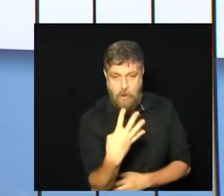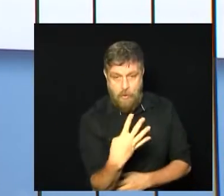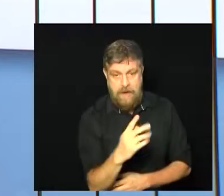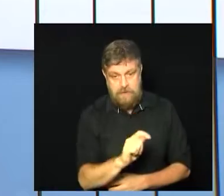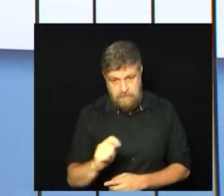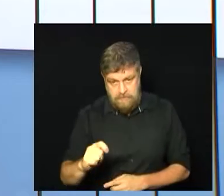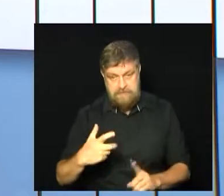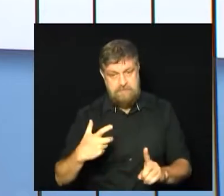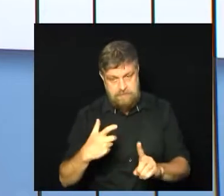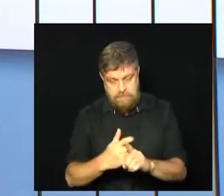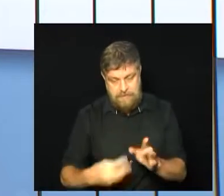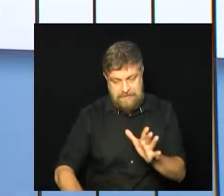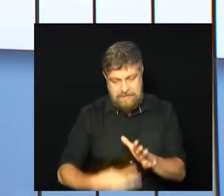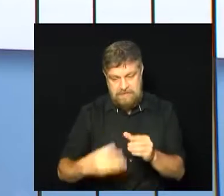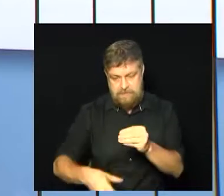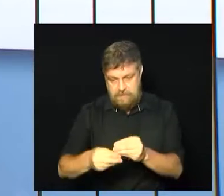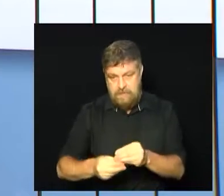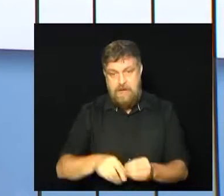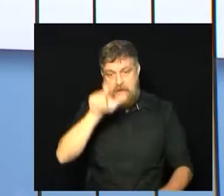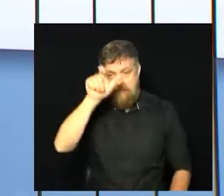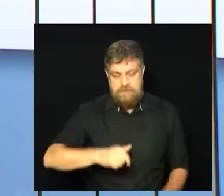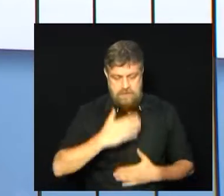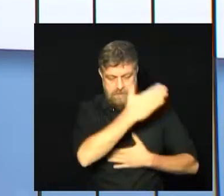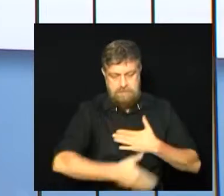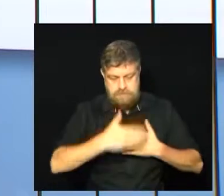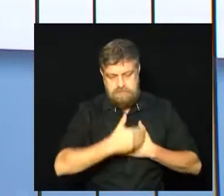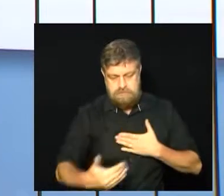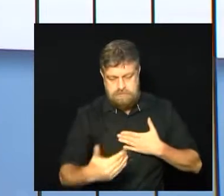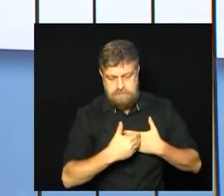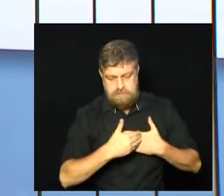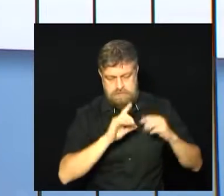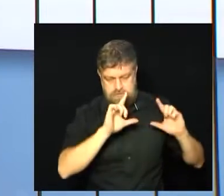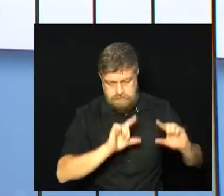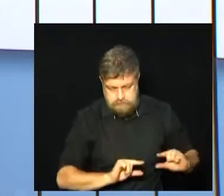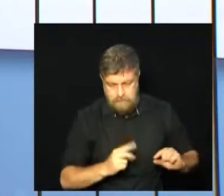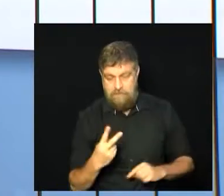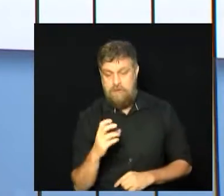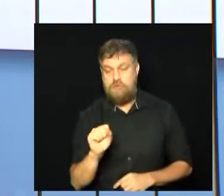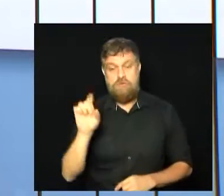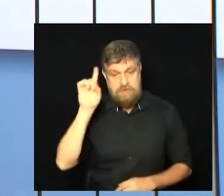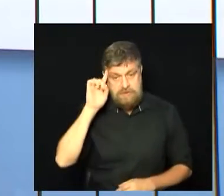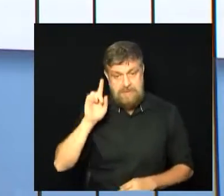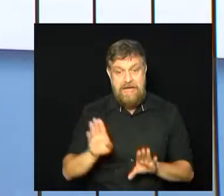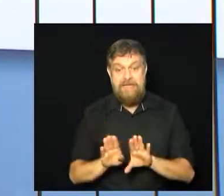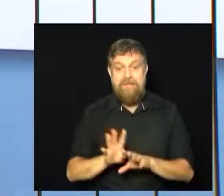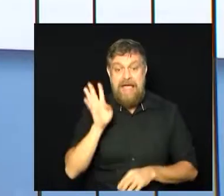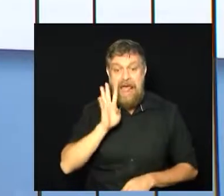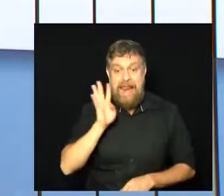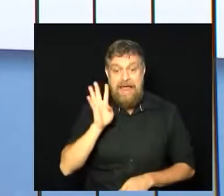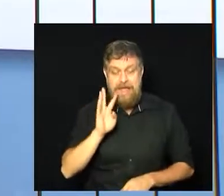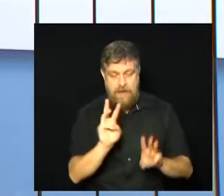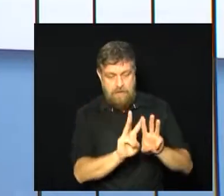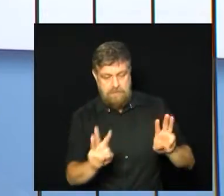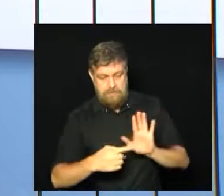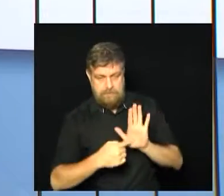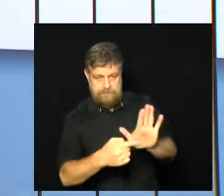com alto grau de imunossupressão, a partir de 28 dias. E tem uma coisa também legal que o site mostra, viu, Gabriel? Que eu, inclusive,